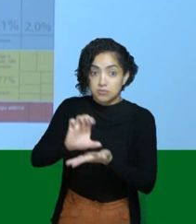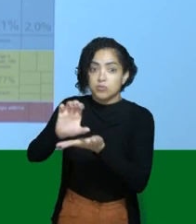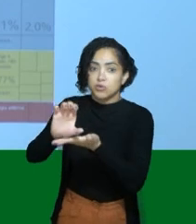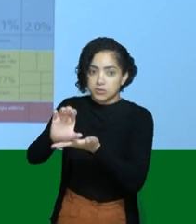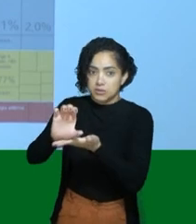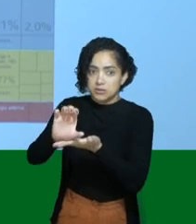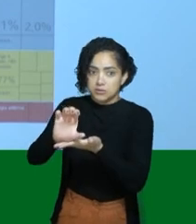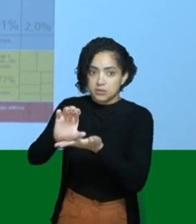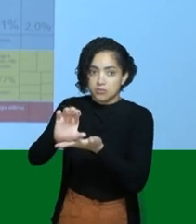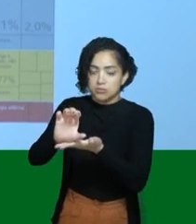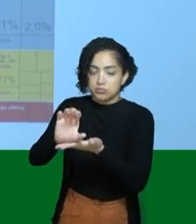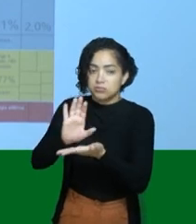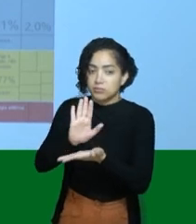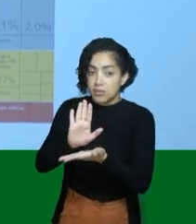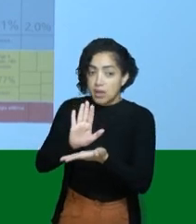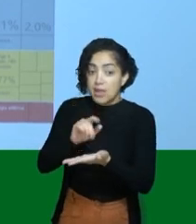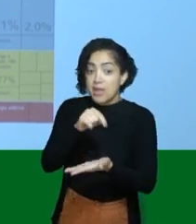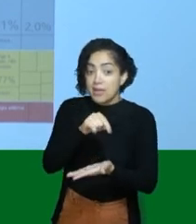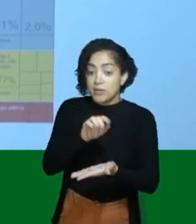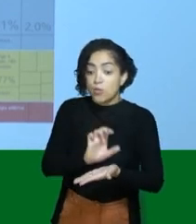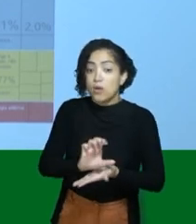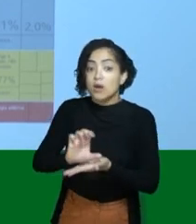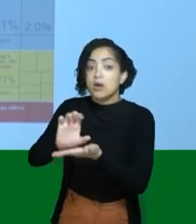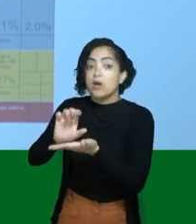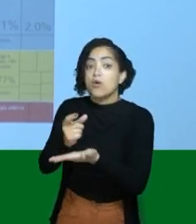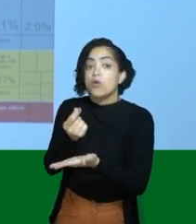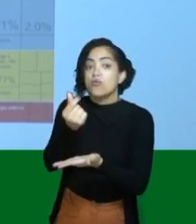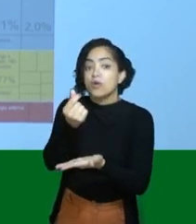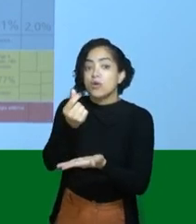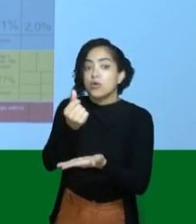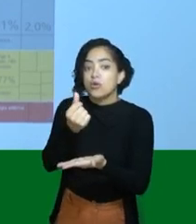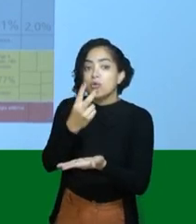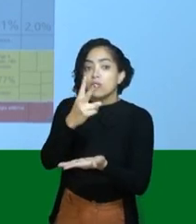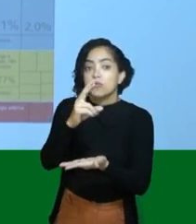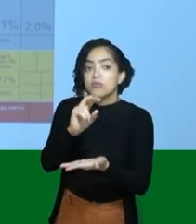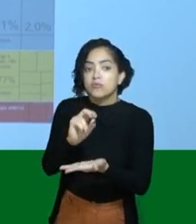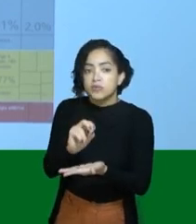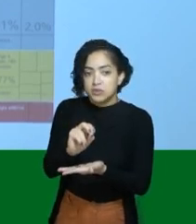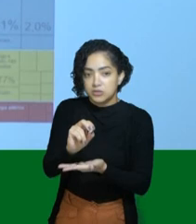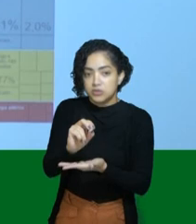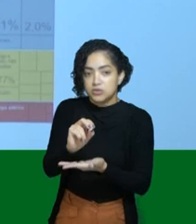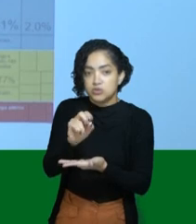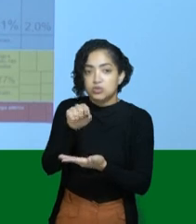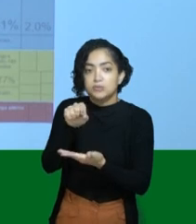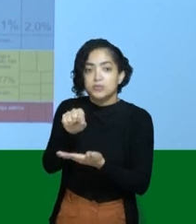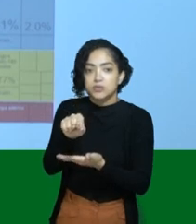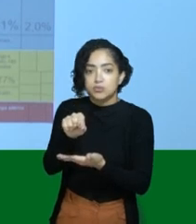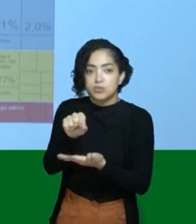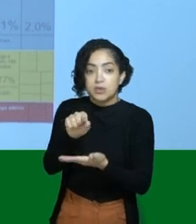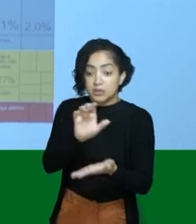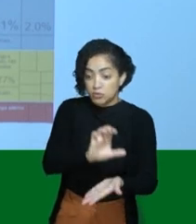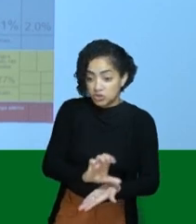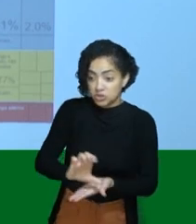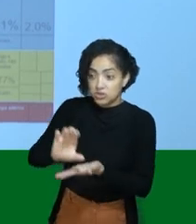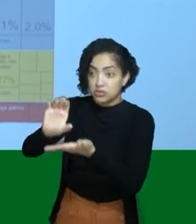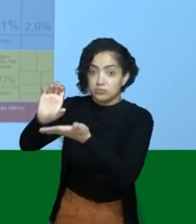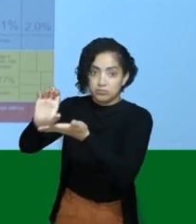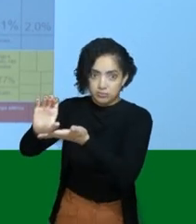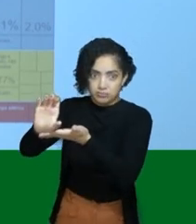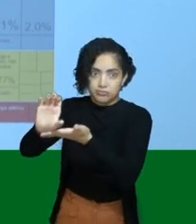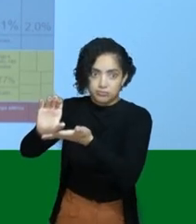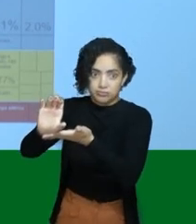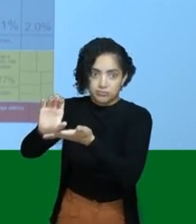importações, porque eu vou chegar na solução do negócio, as importações, olha o valor agregado, 20 mil. Então, a gente exporta